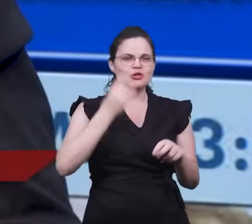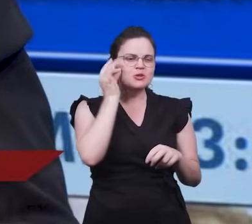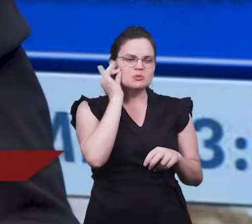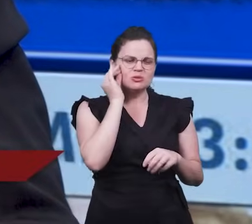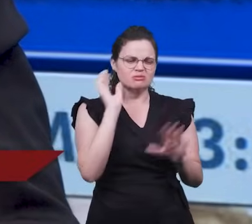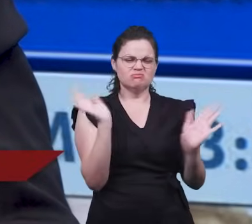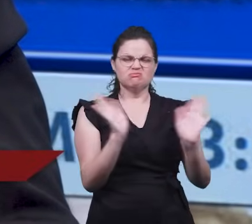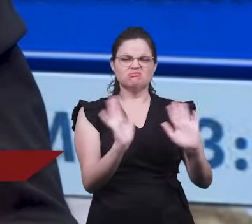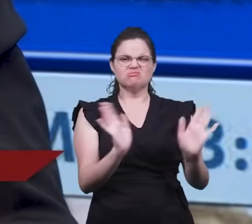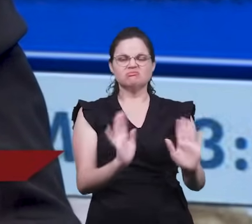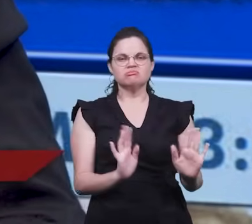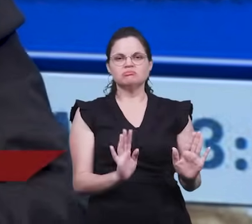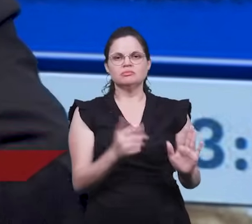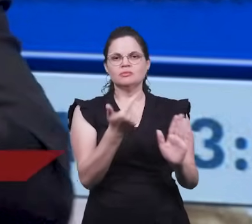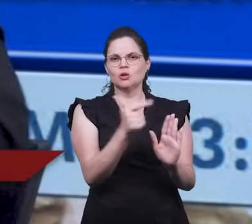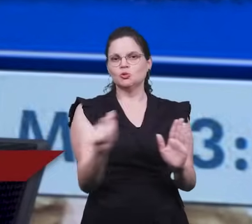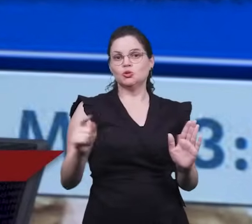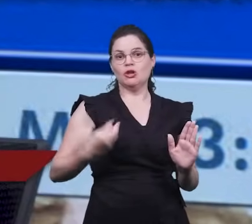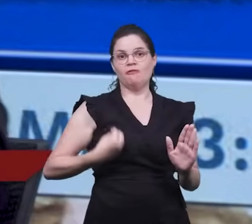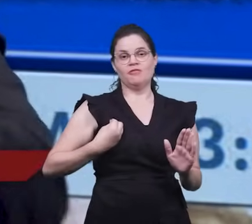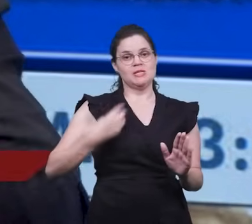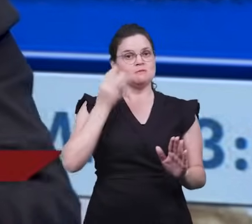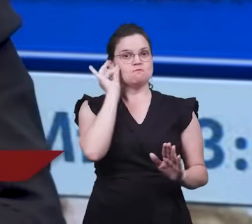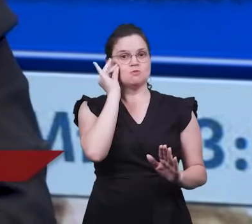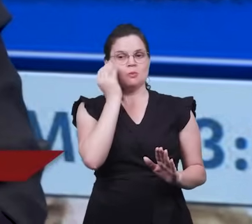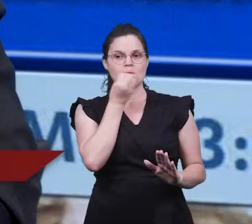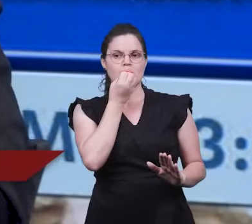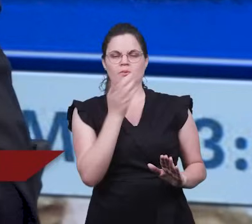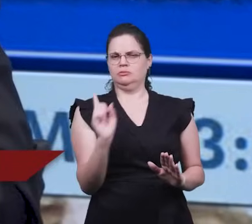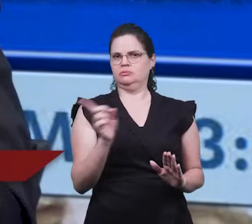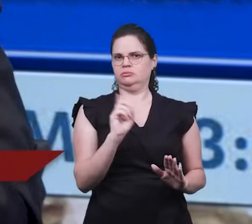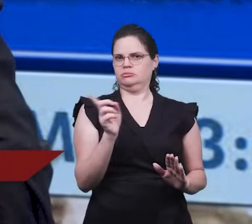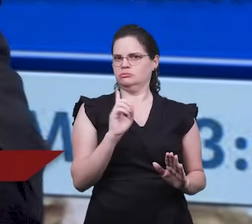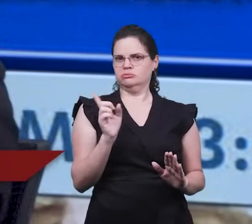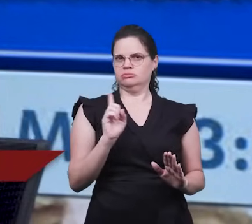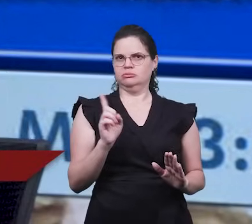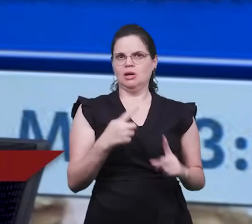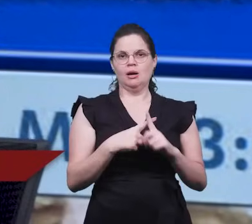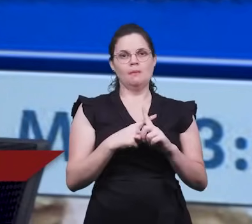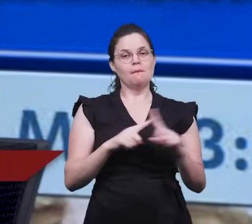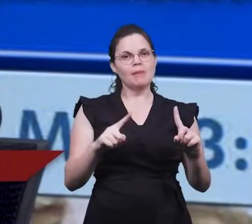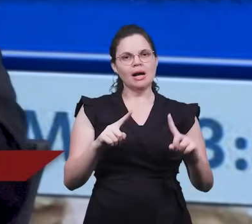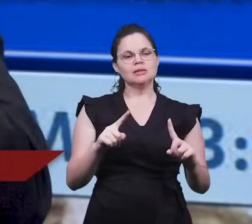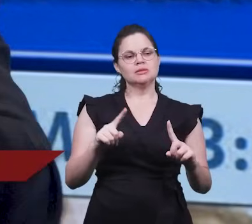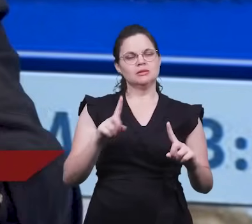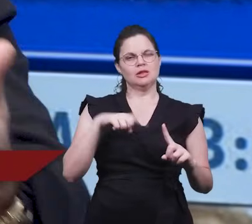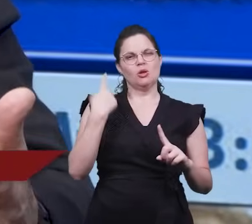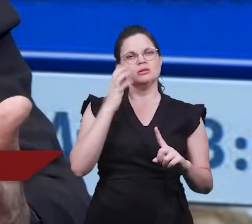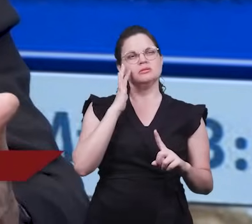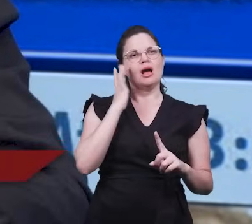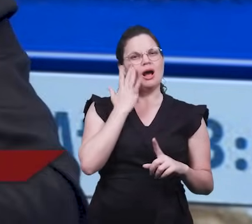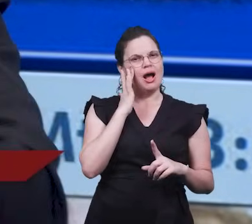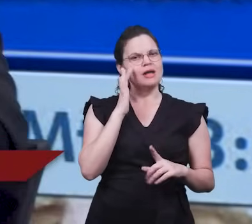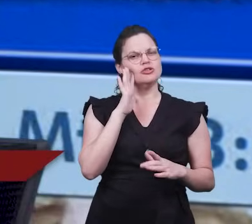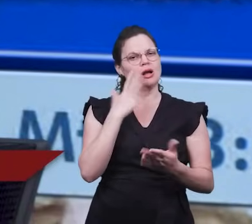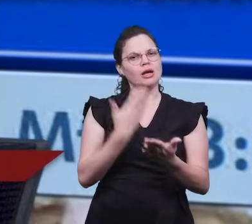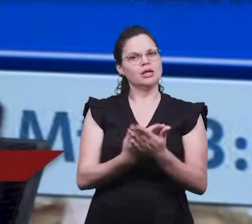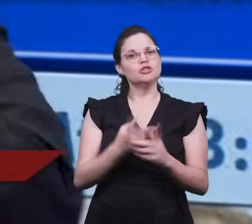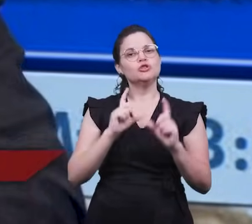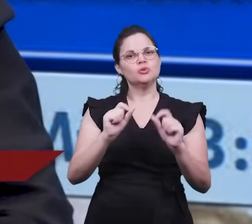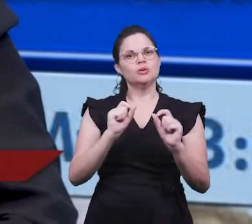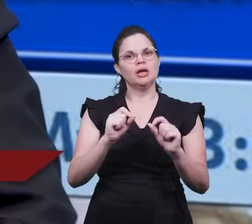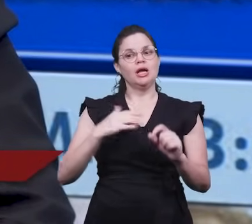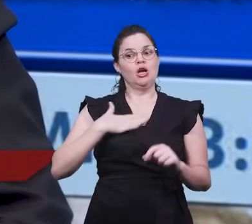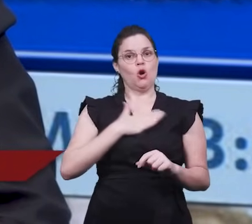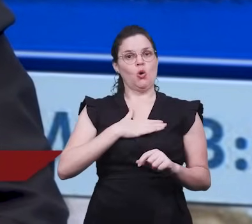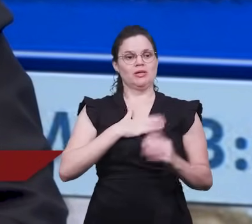vida espiritual. Ele não tinha uma vida espiritual. Por amor à mãe, cremos, ele